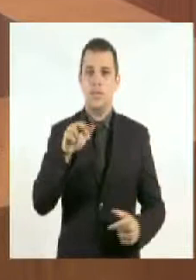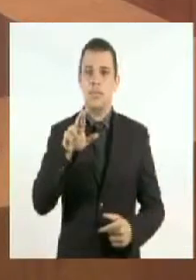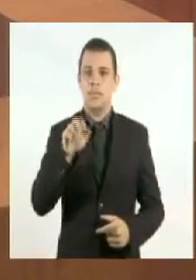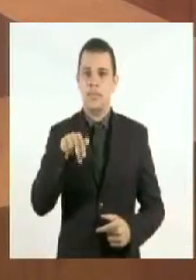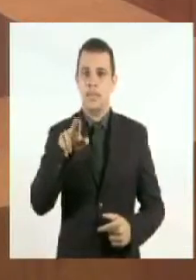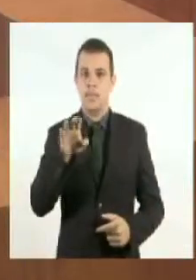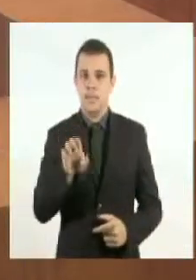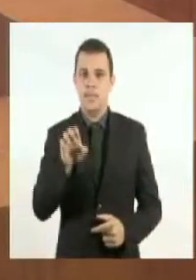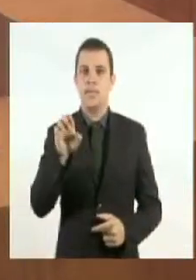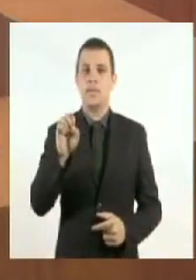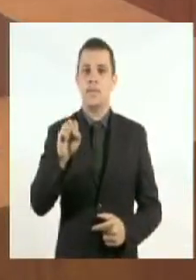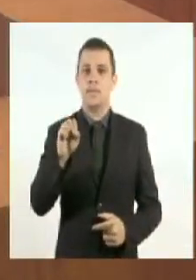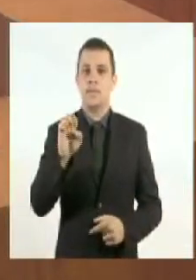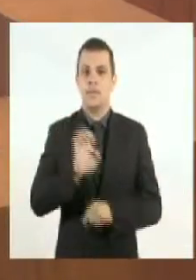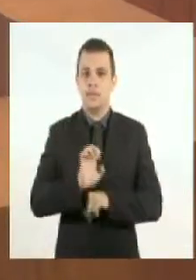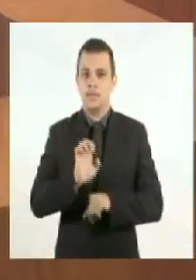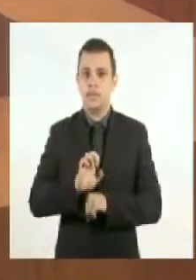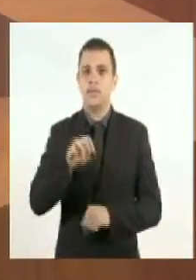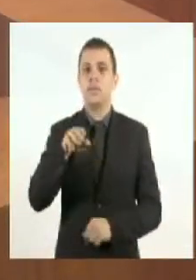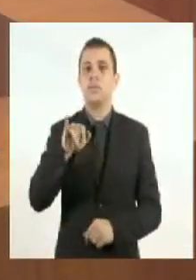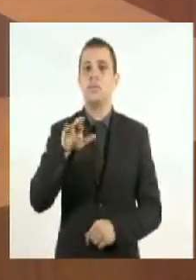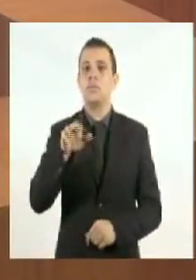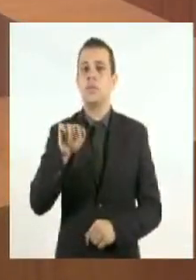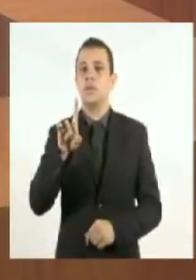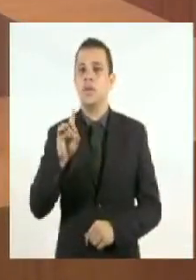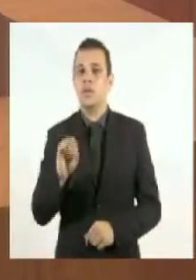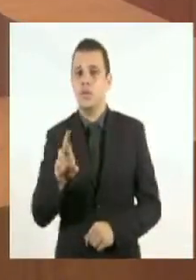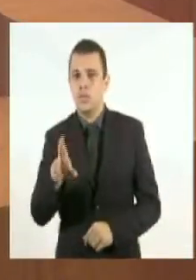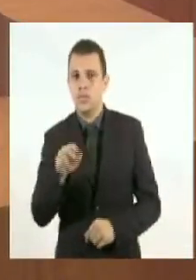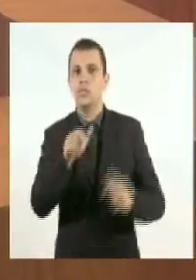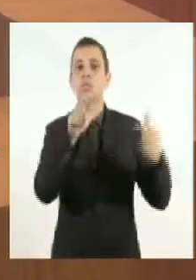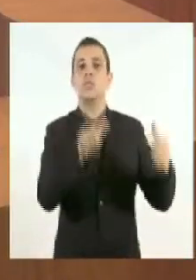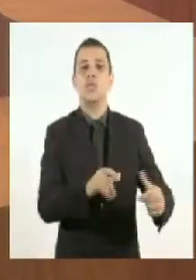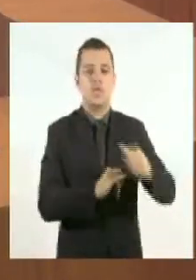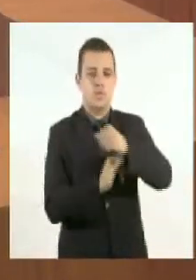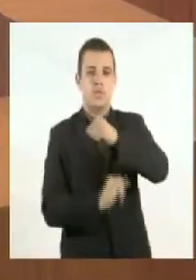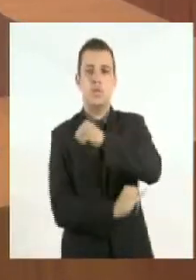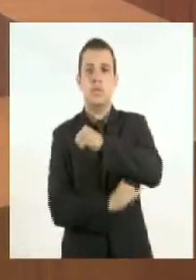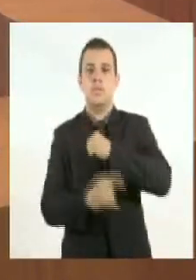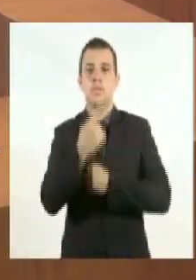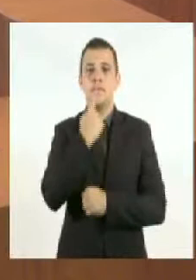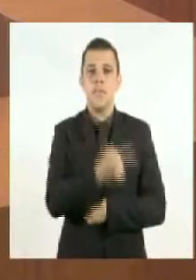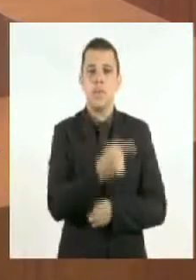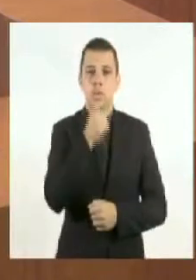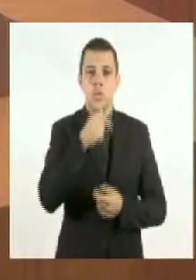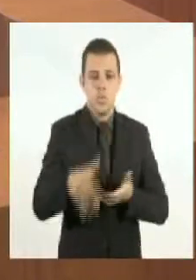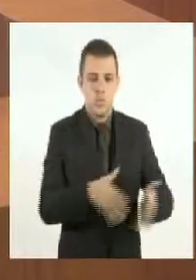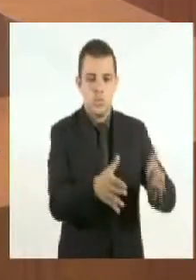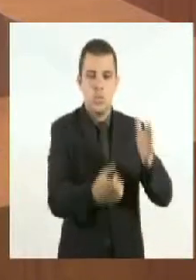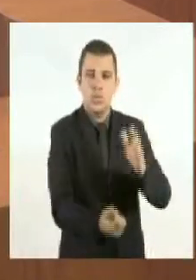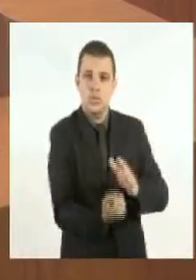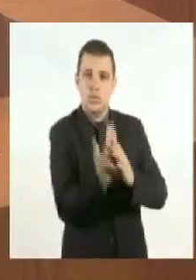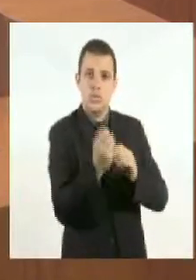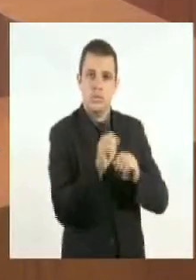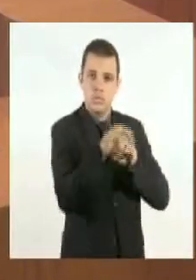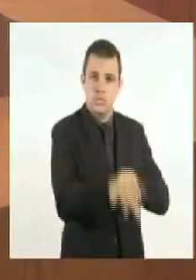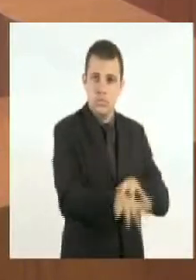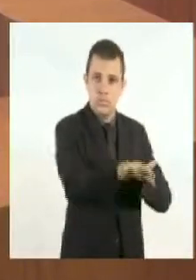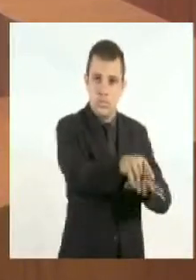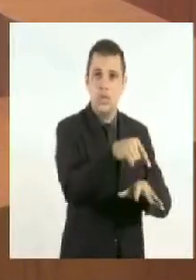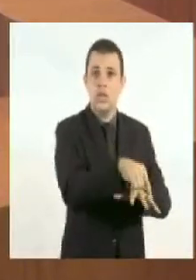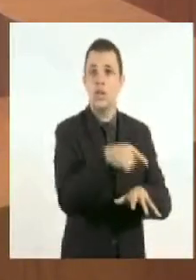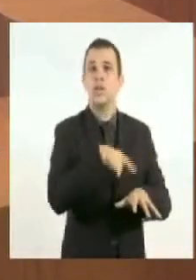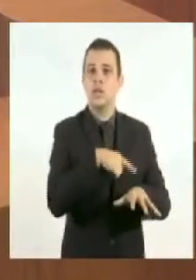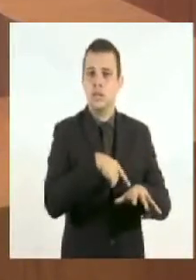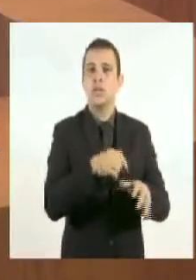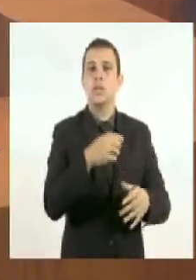lá onde ficam as nascentes do Itapecuru, que passa por boa parte do Maranhão e é responsável por parte do abastecimento de São Luís.